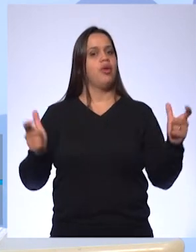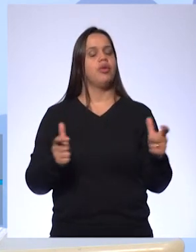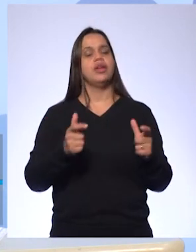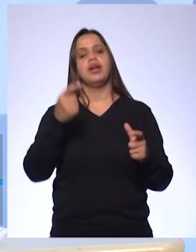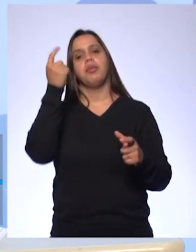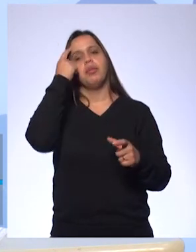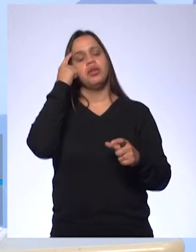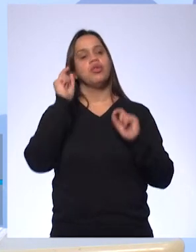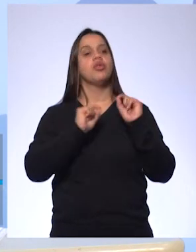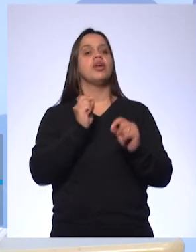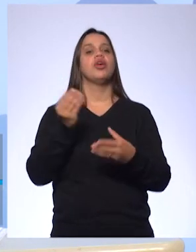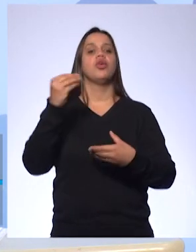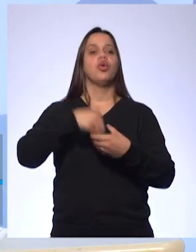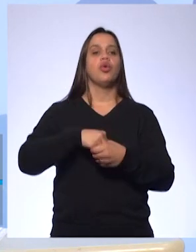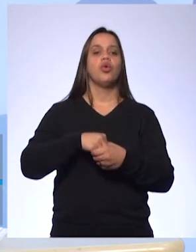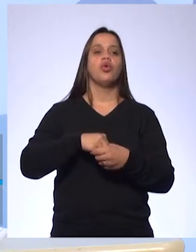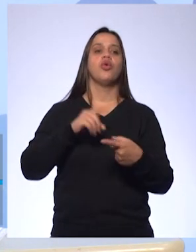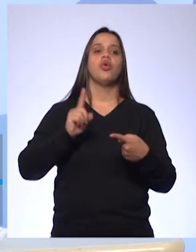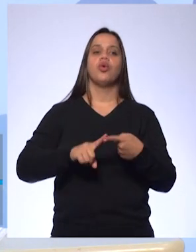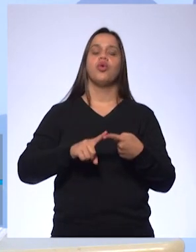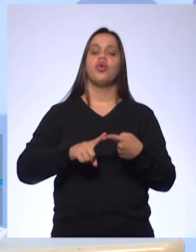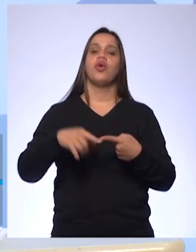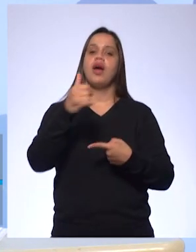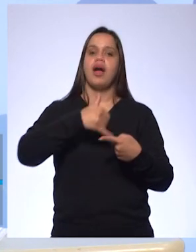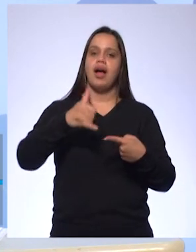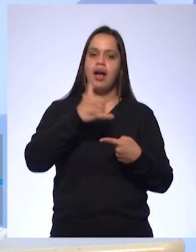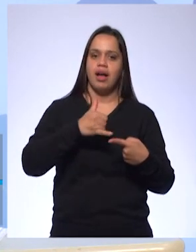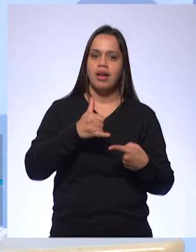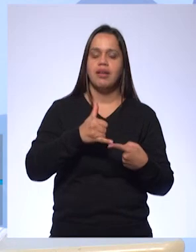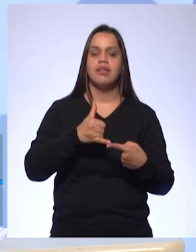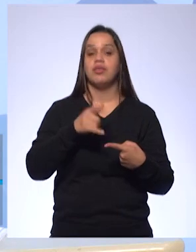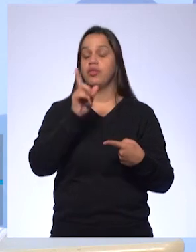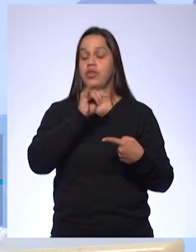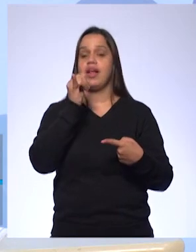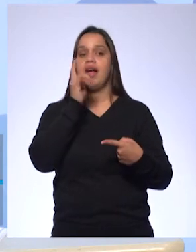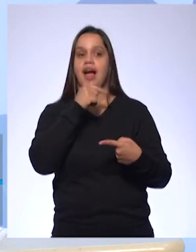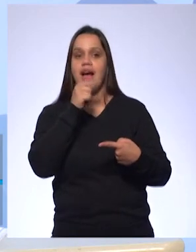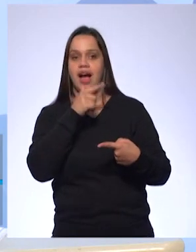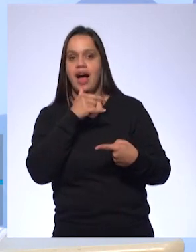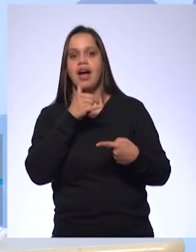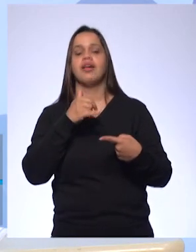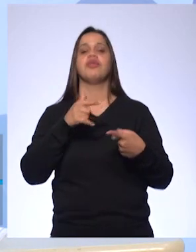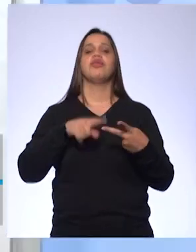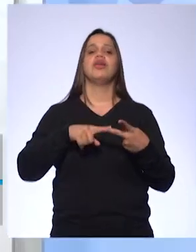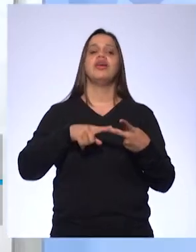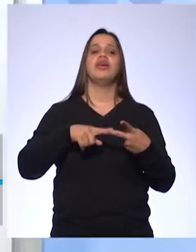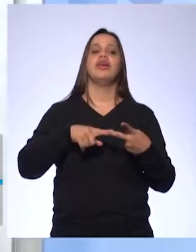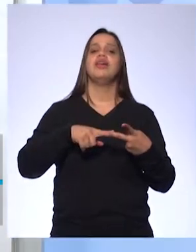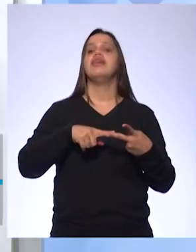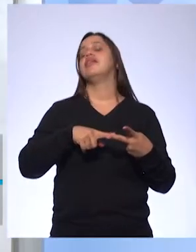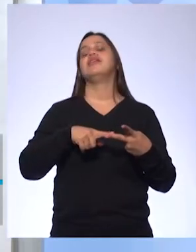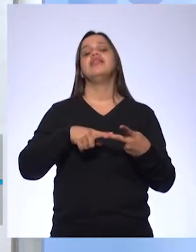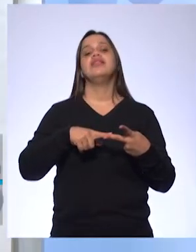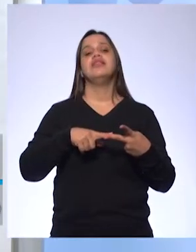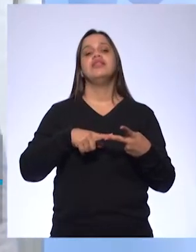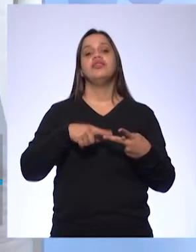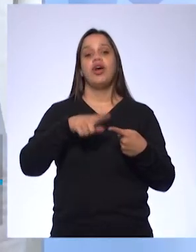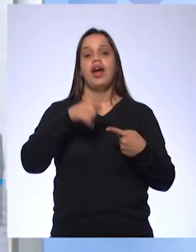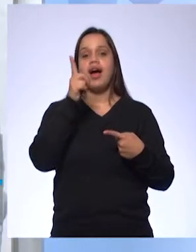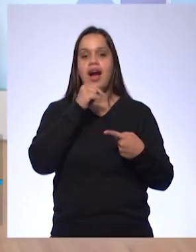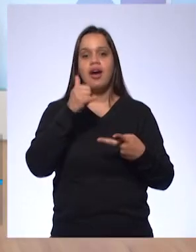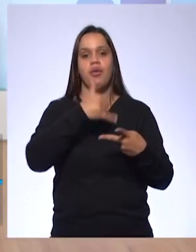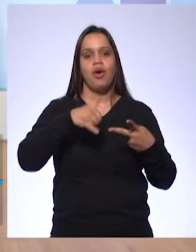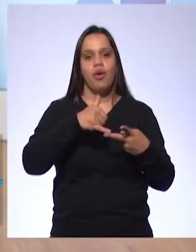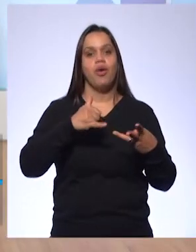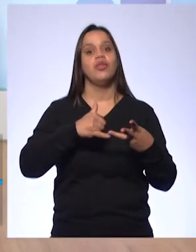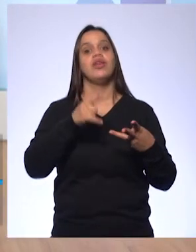aqui. Colocou água, óleo e depois mais água. Foi a professora Maria. é tipo tentar adivinhar, né, o É, negócio, né?